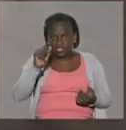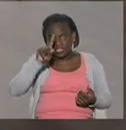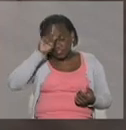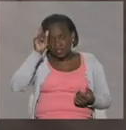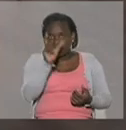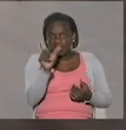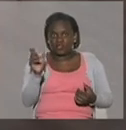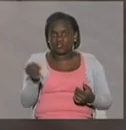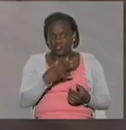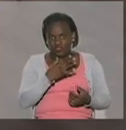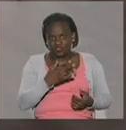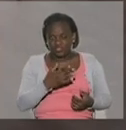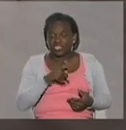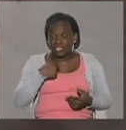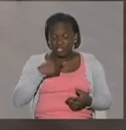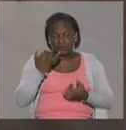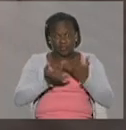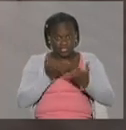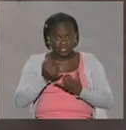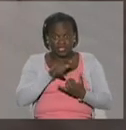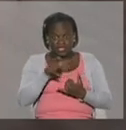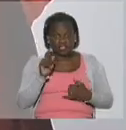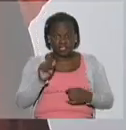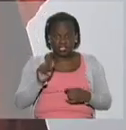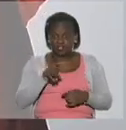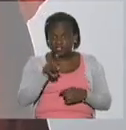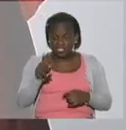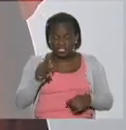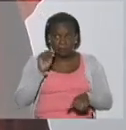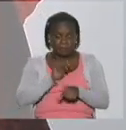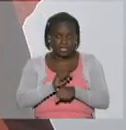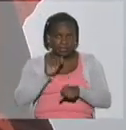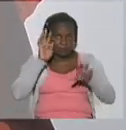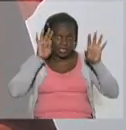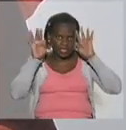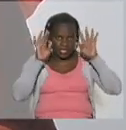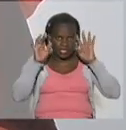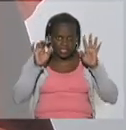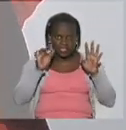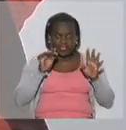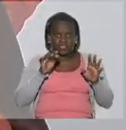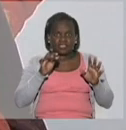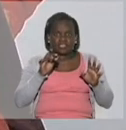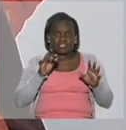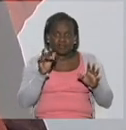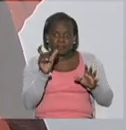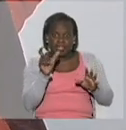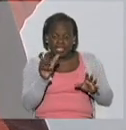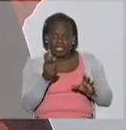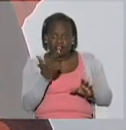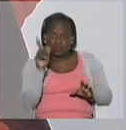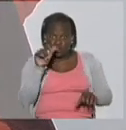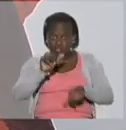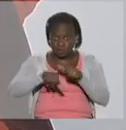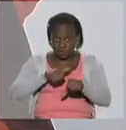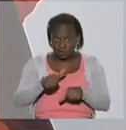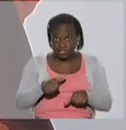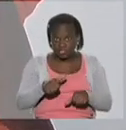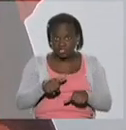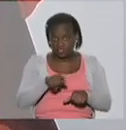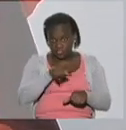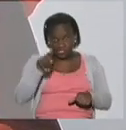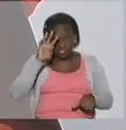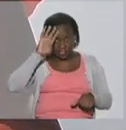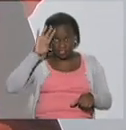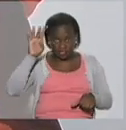fazem um neologismo. E aí eu brinco com eles dizendo que quando eles param para pensar em criar uma outra